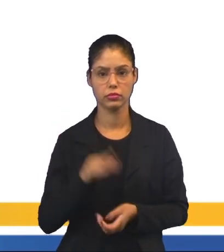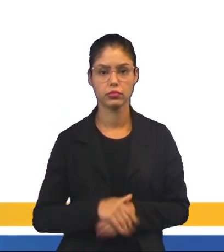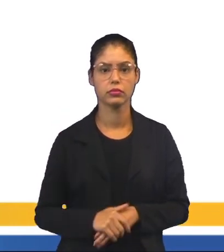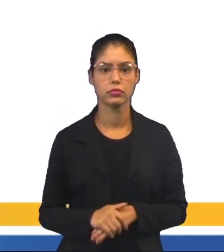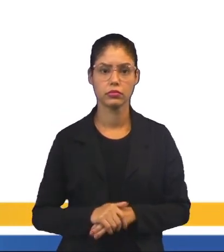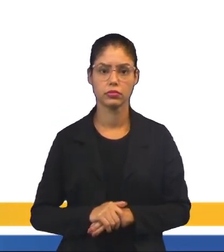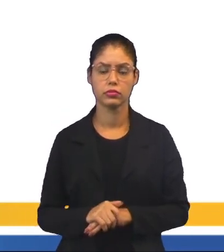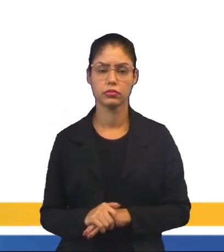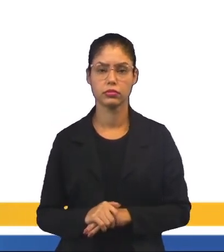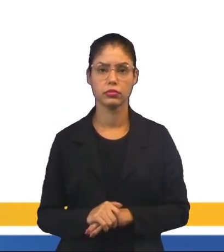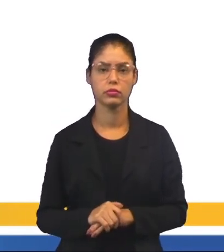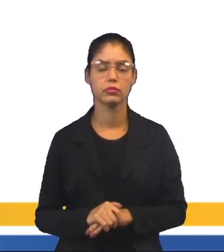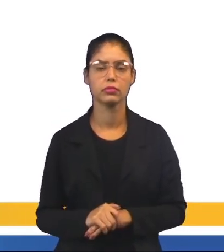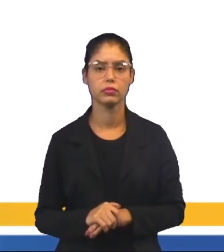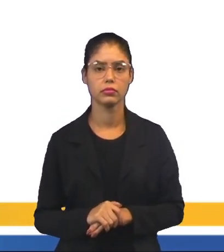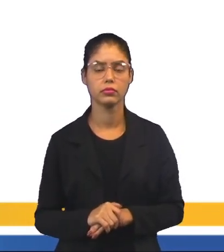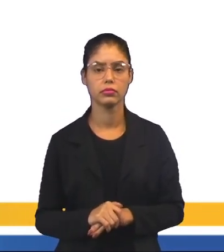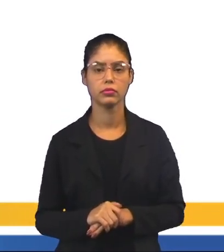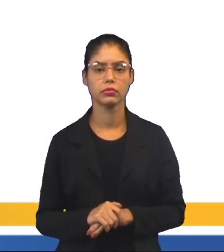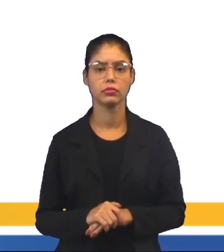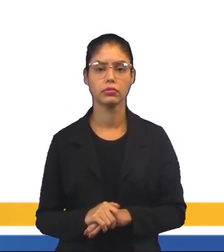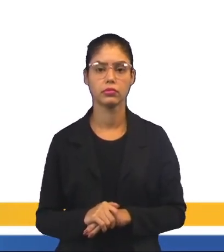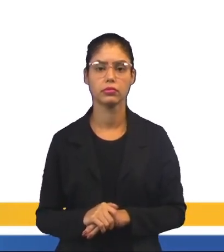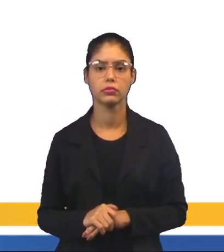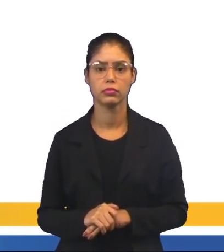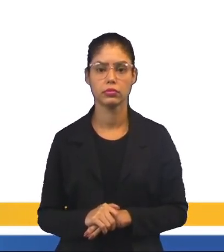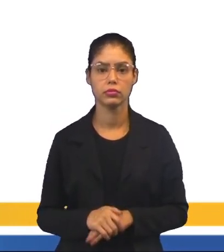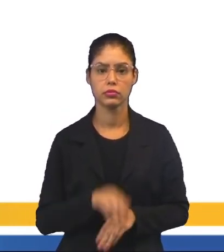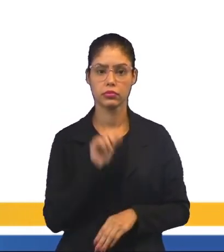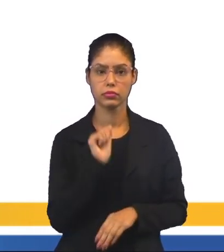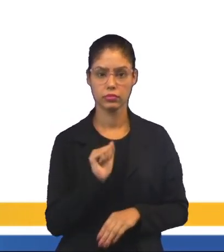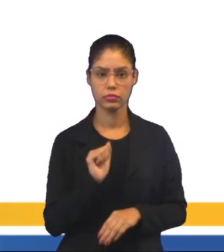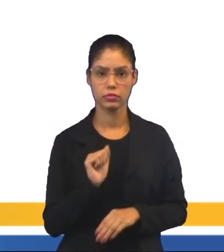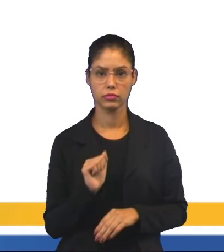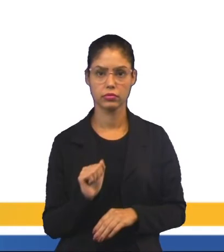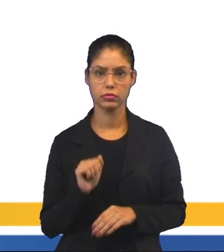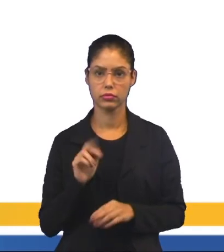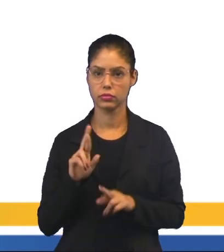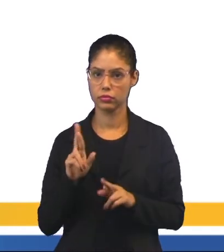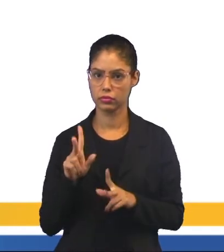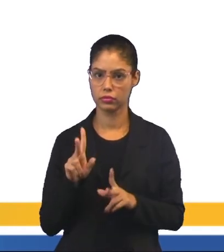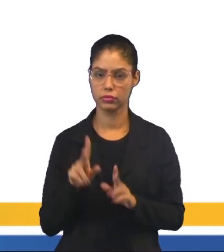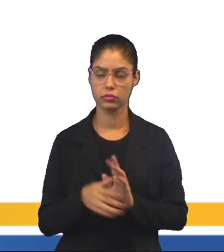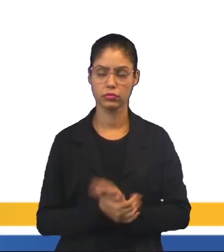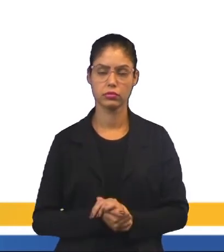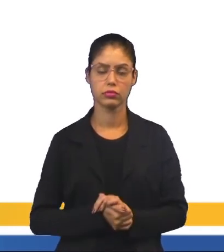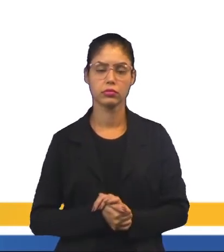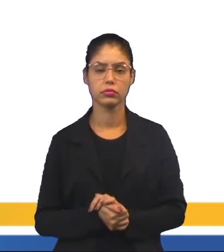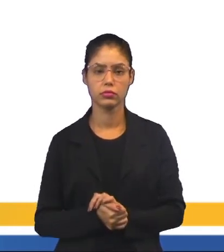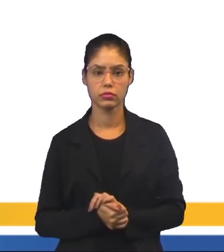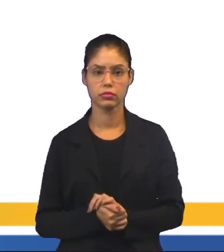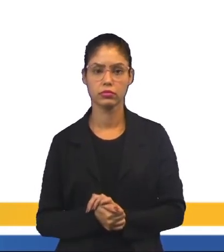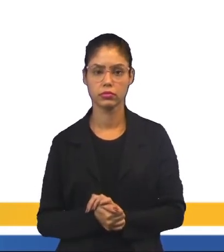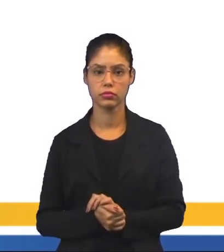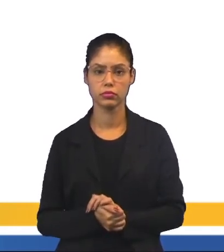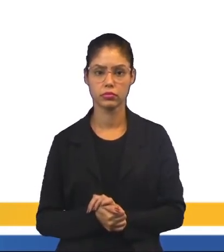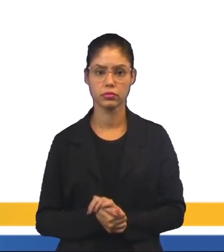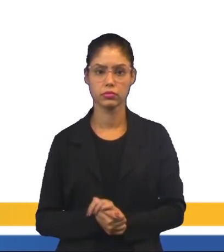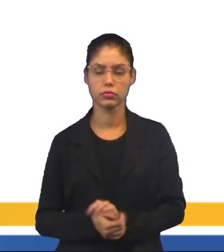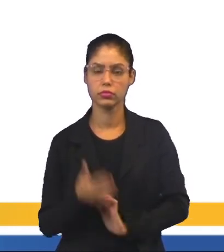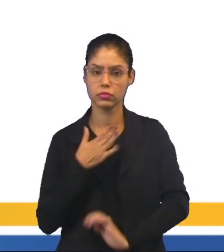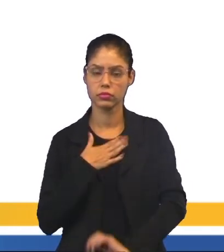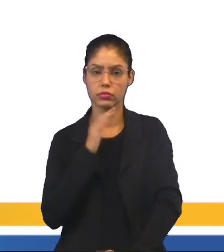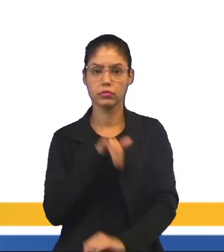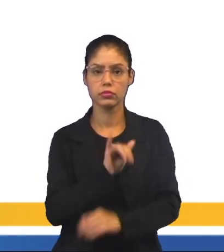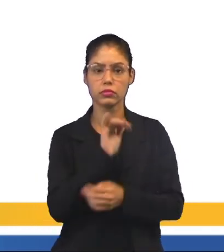b, tá? Chegaremos a A em situações diferentes. Então, vejamos. O meu